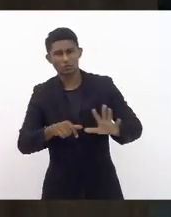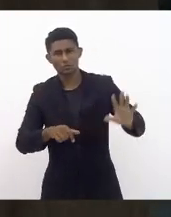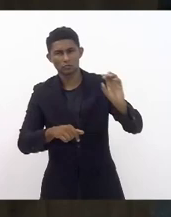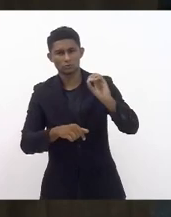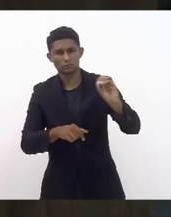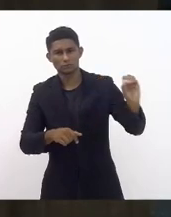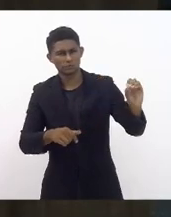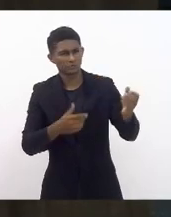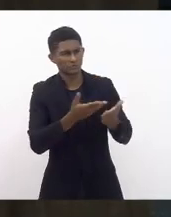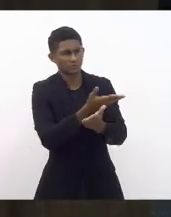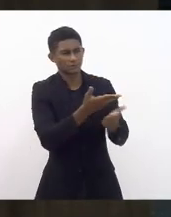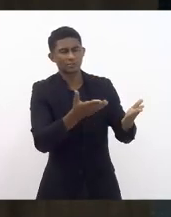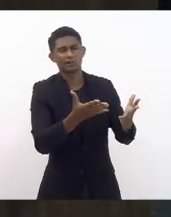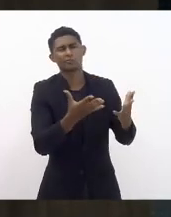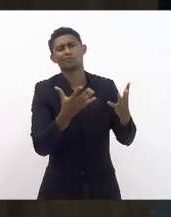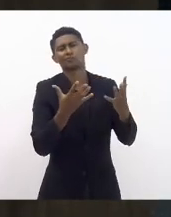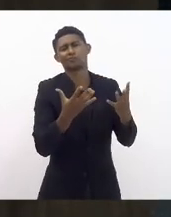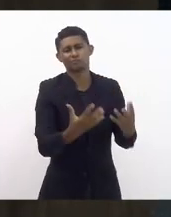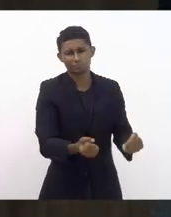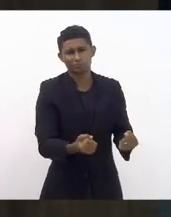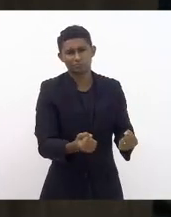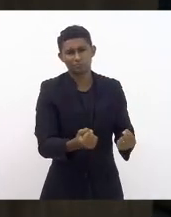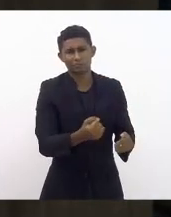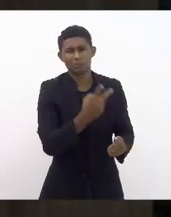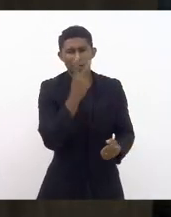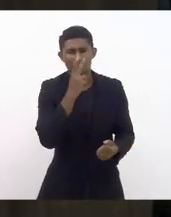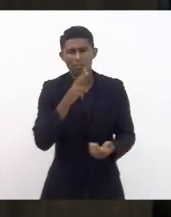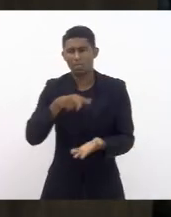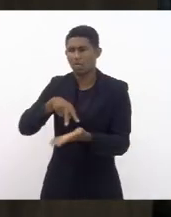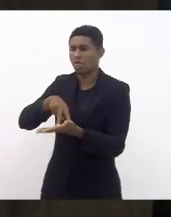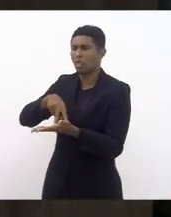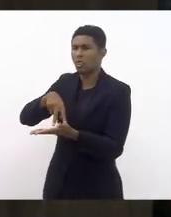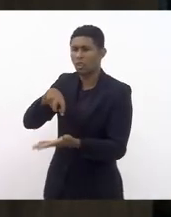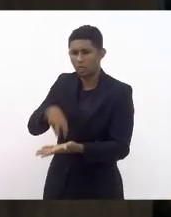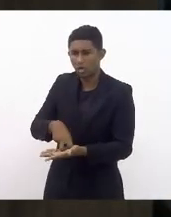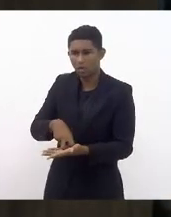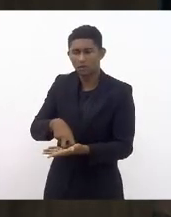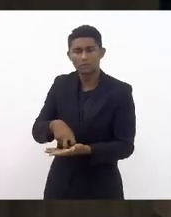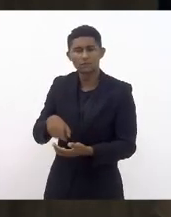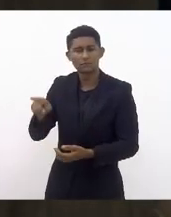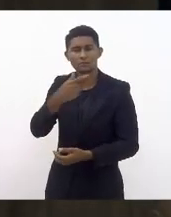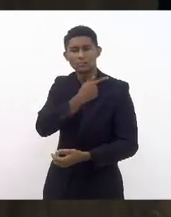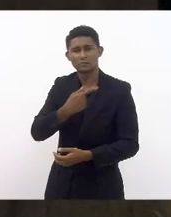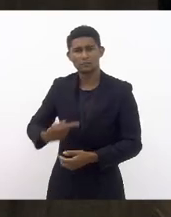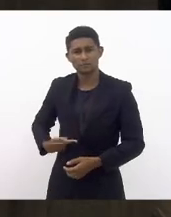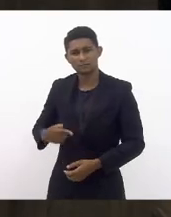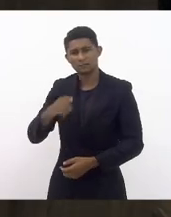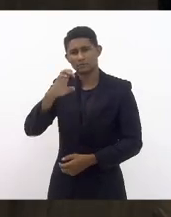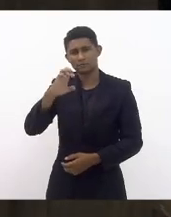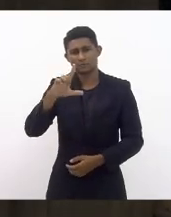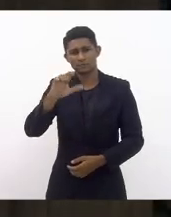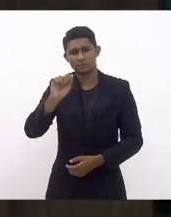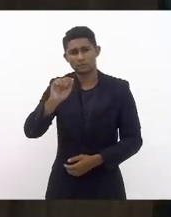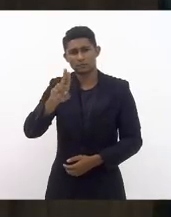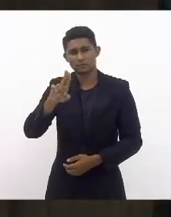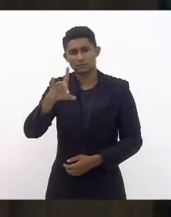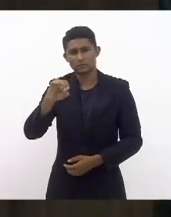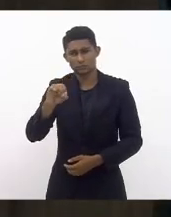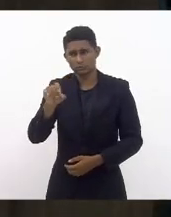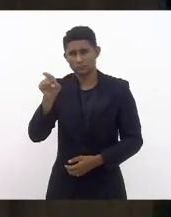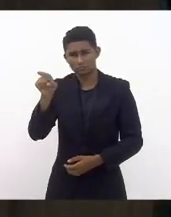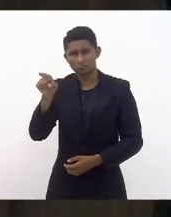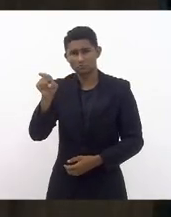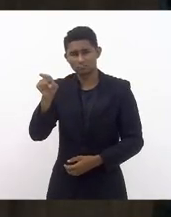se rendem, ficam de joelhos ao governador Cláudio Castro, que